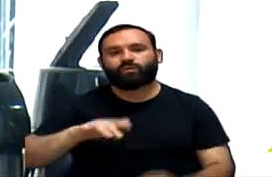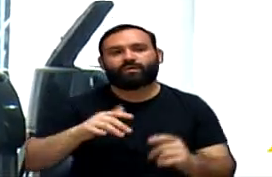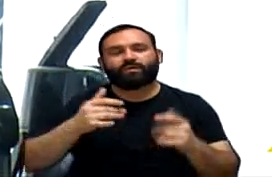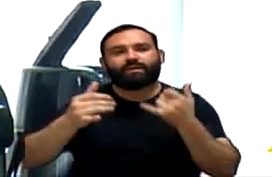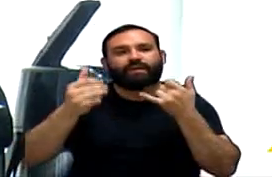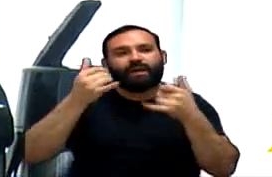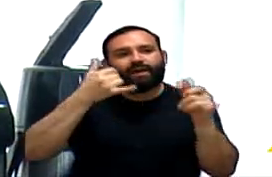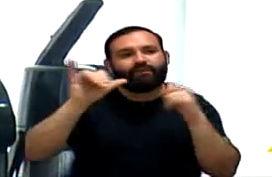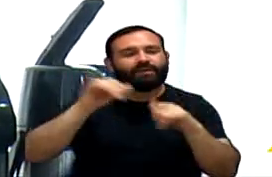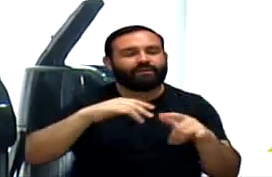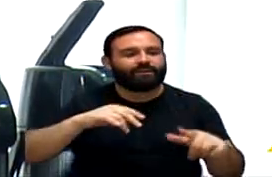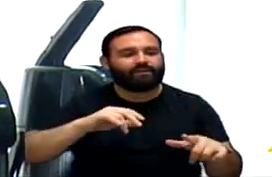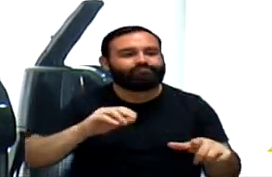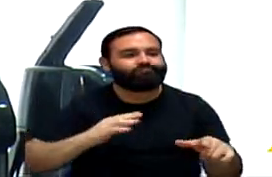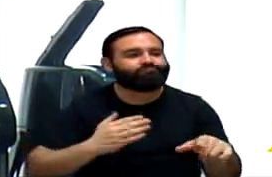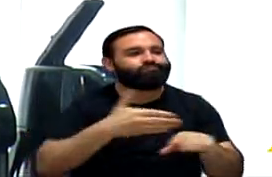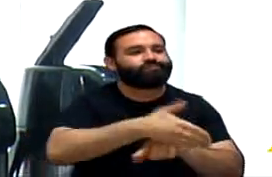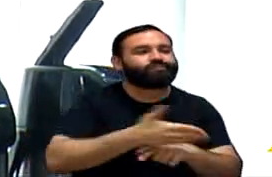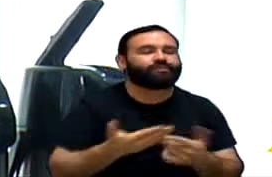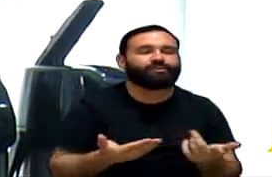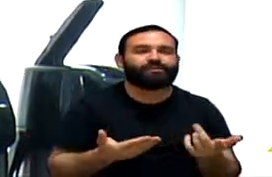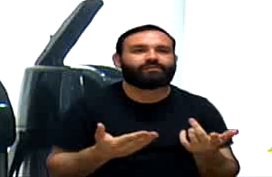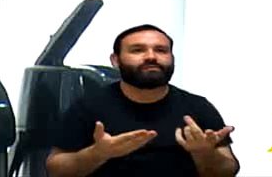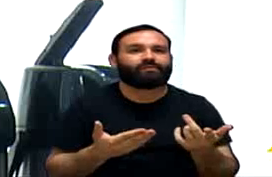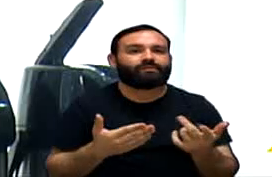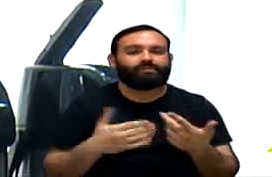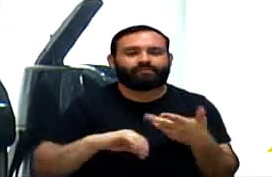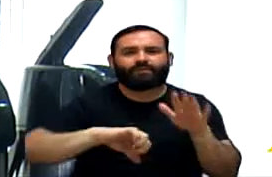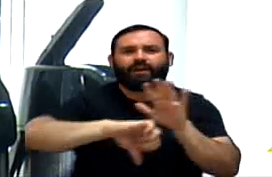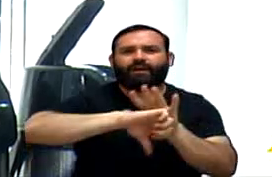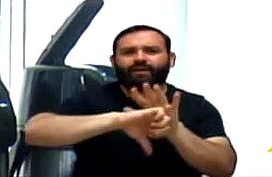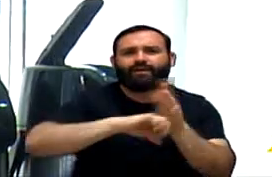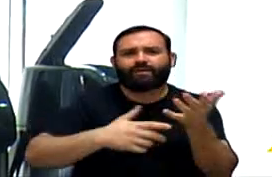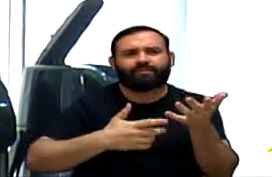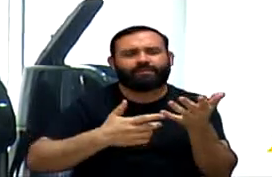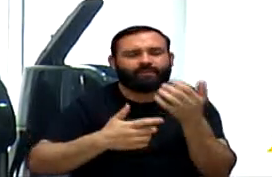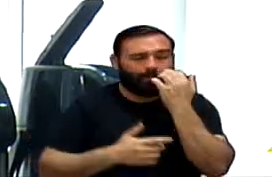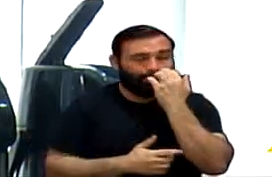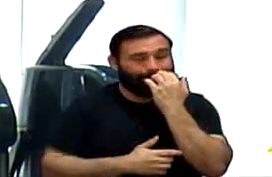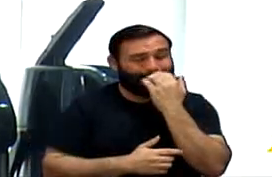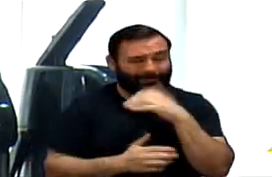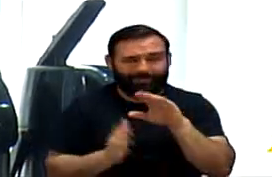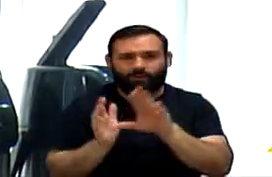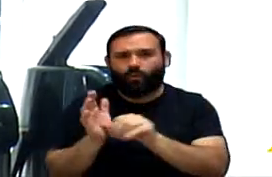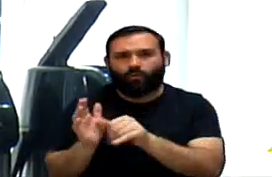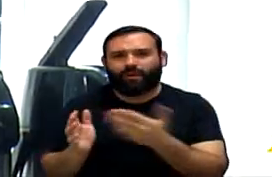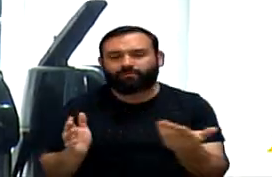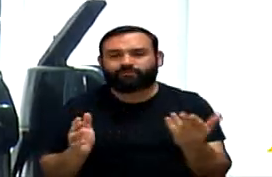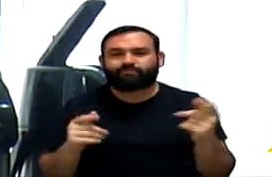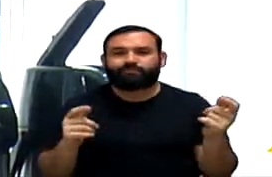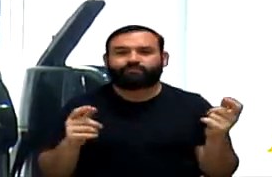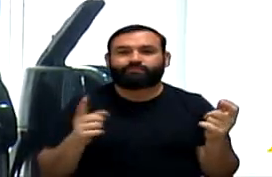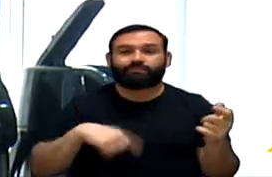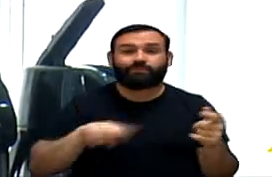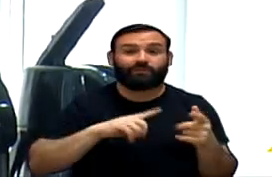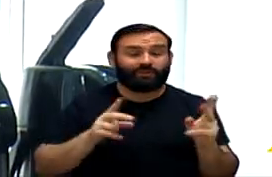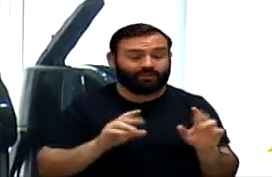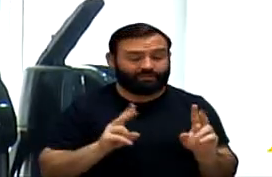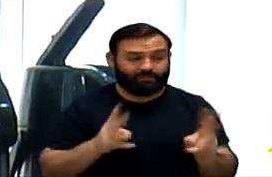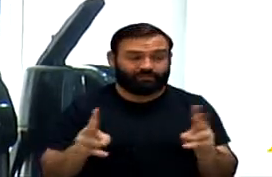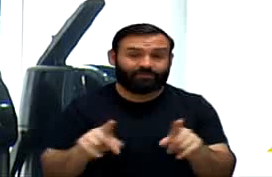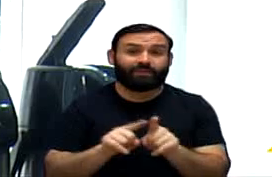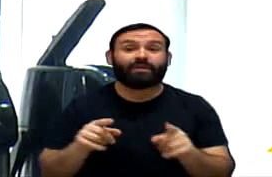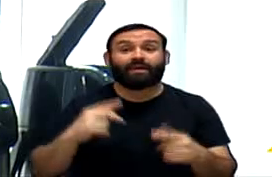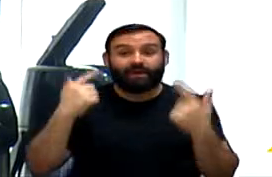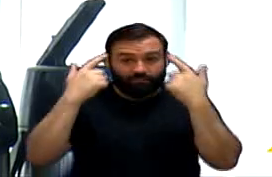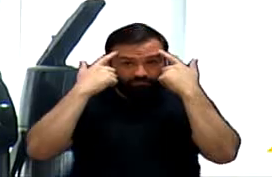evita entrar para PR pro pro crime né para pro roubo então a gente vive um constante sem dizer que